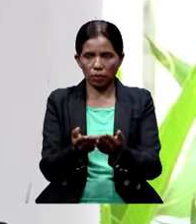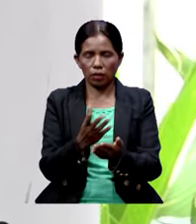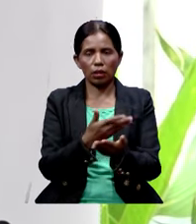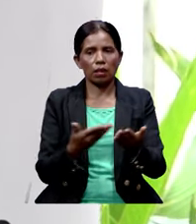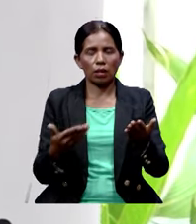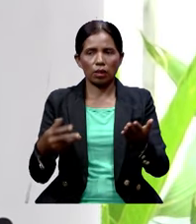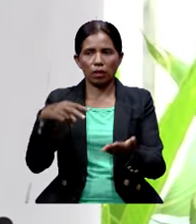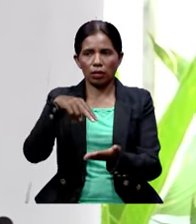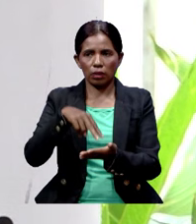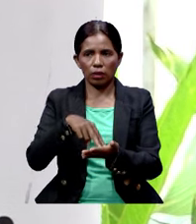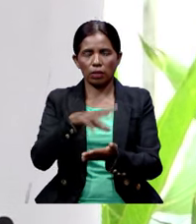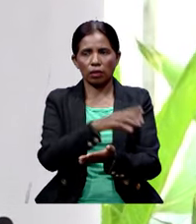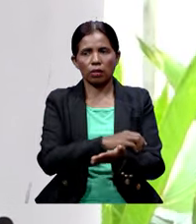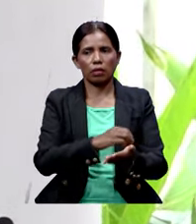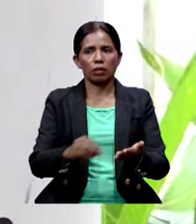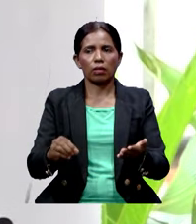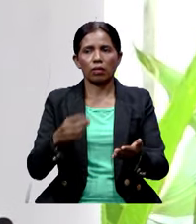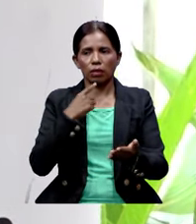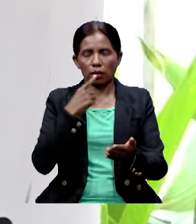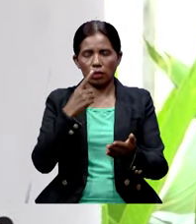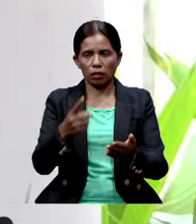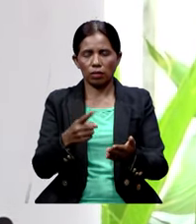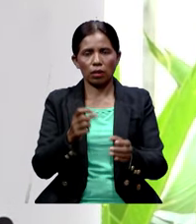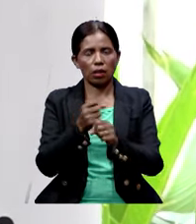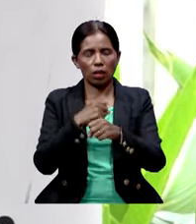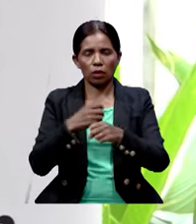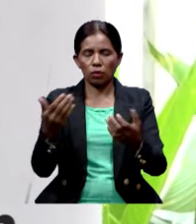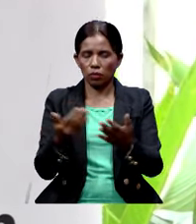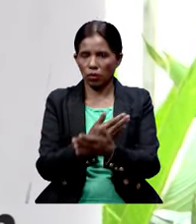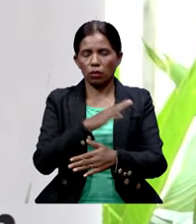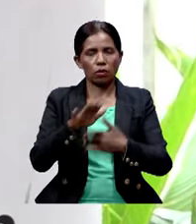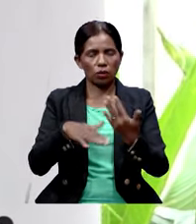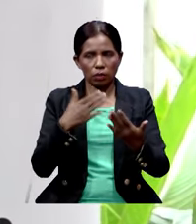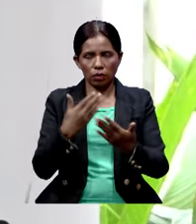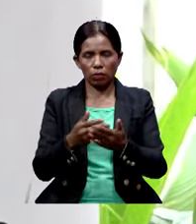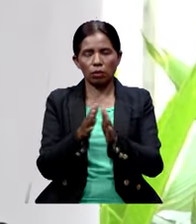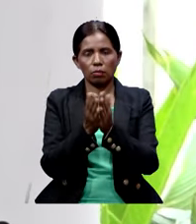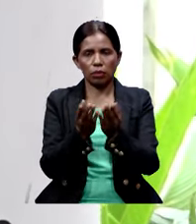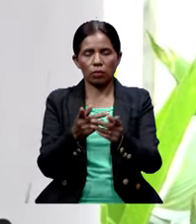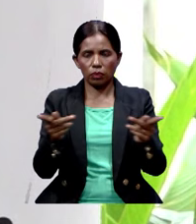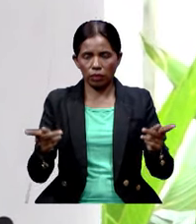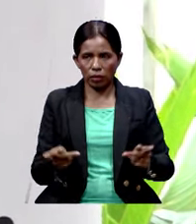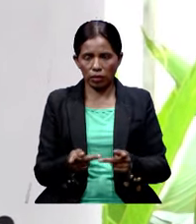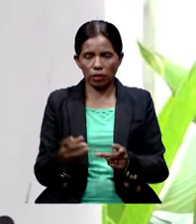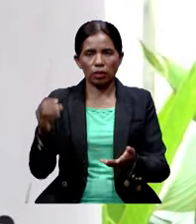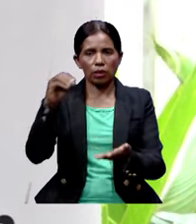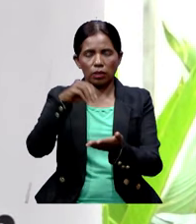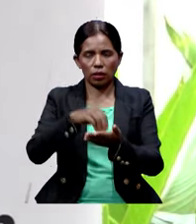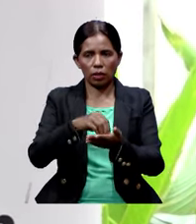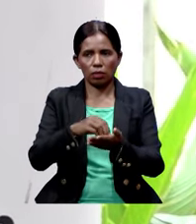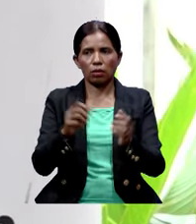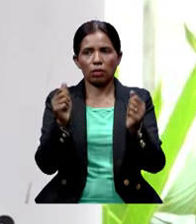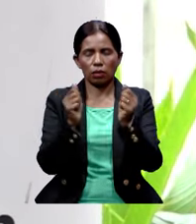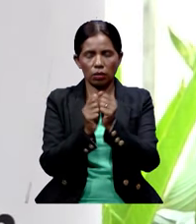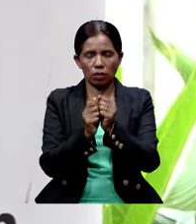parede, diur no moru sei de nova hotu. Biblioteca sei equipada ho